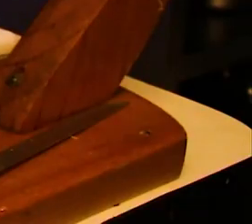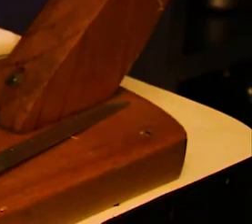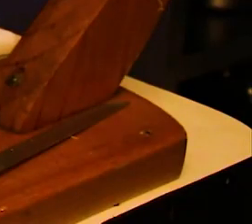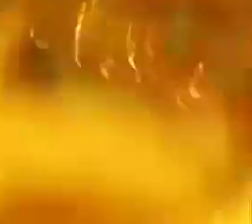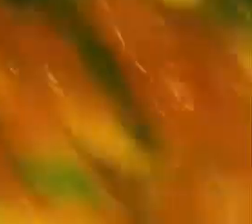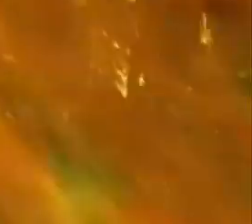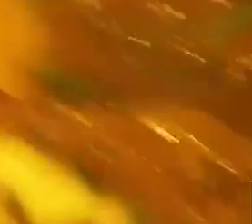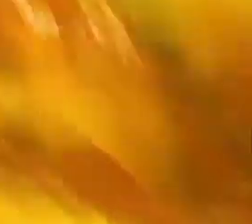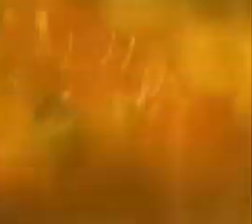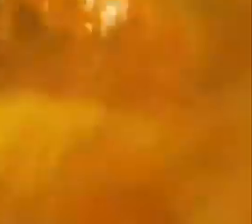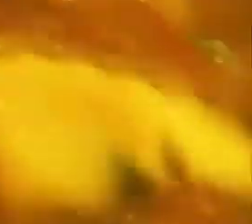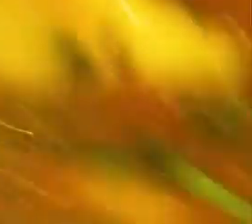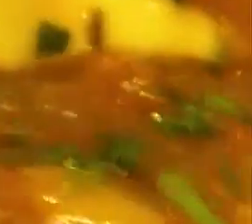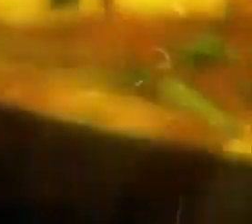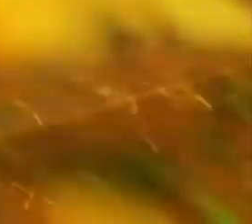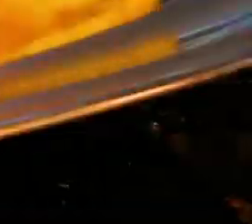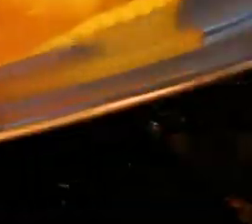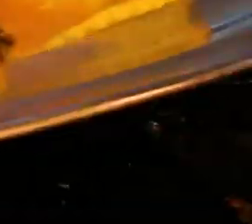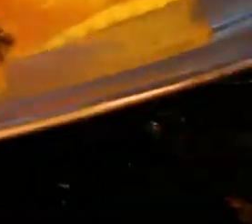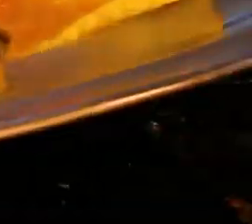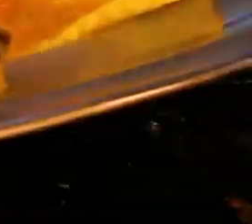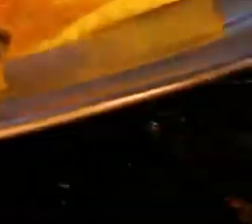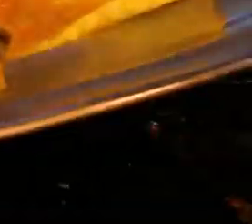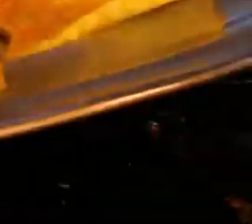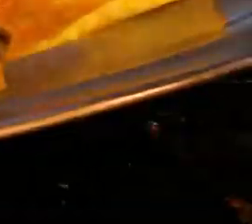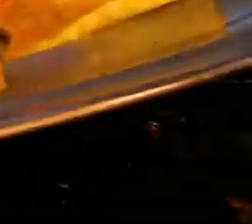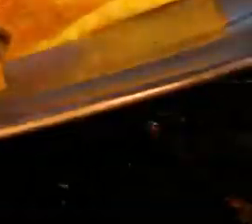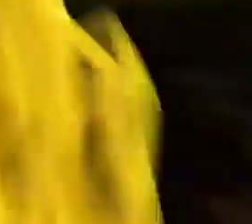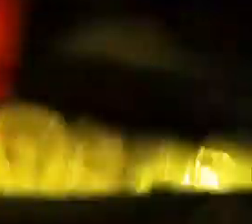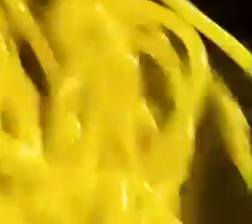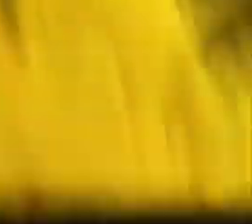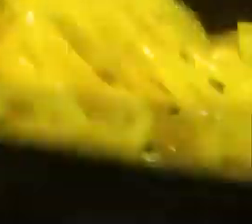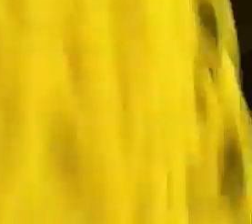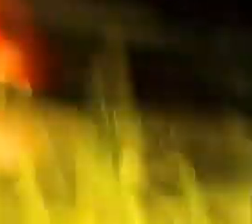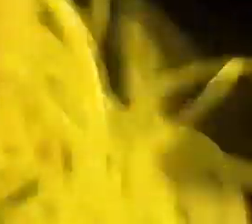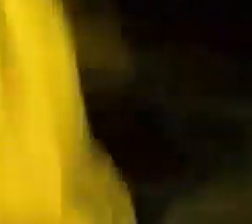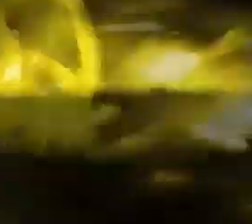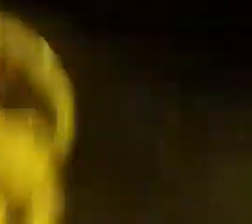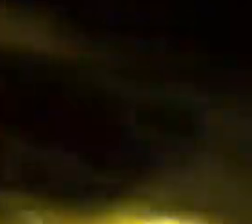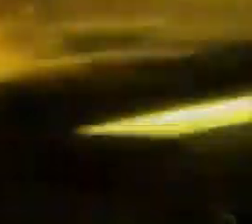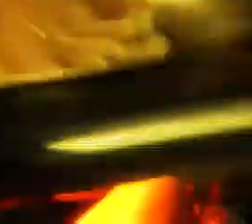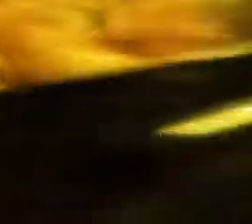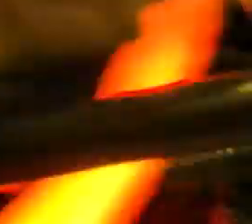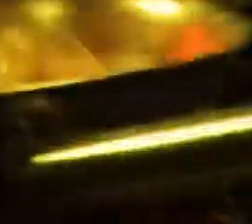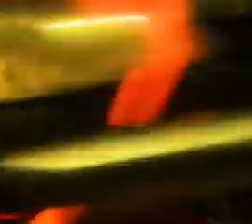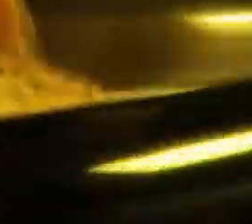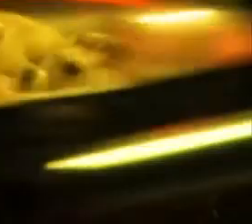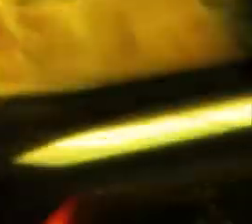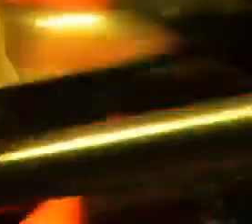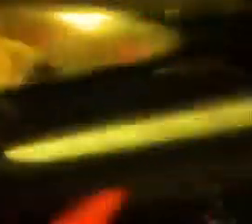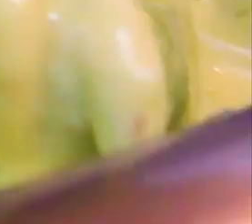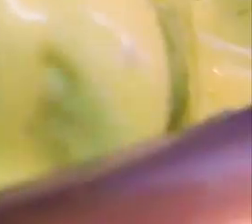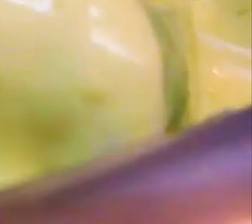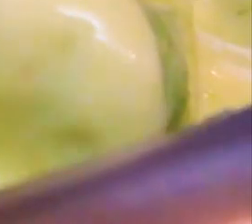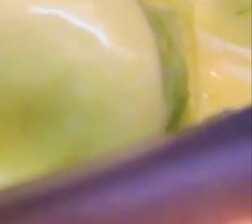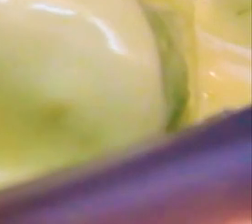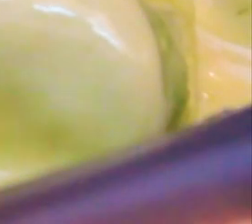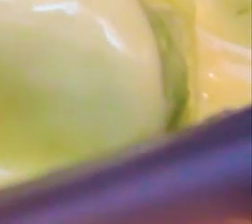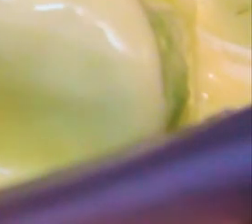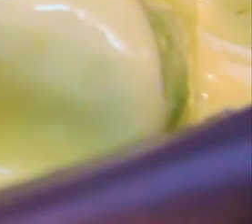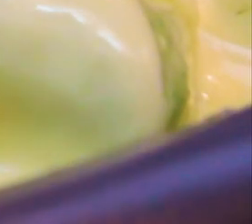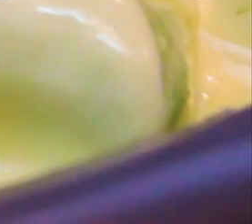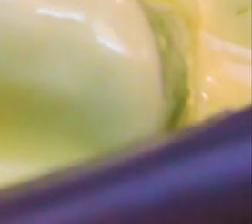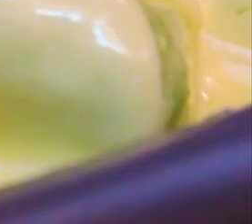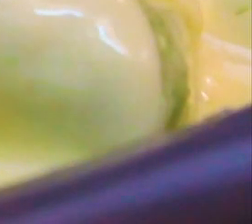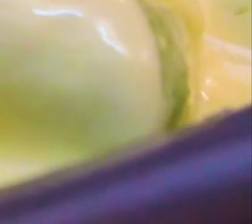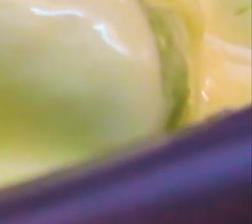pratos fartos e o estacionamento e o café são cortesia. Afinal, somos uma casa de família. De segunda a sexta, almoço para executivos